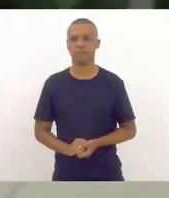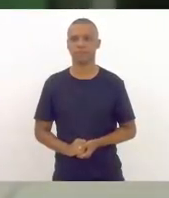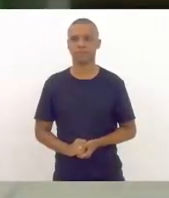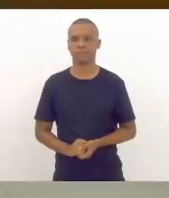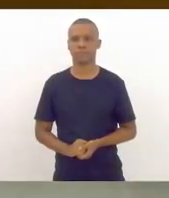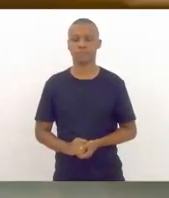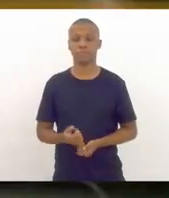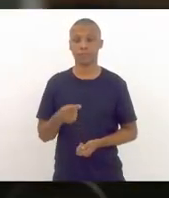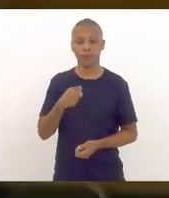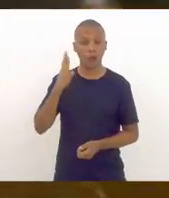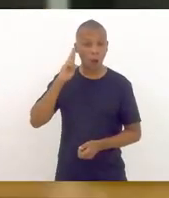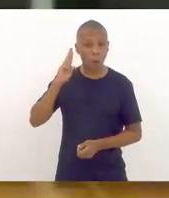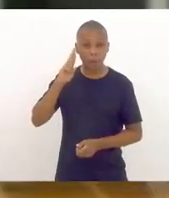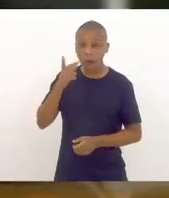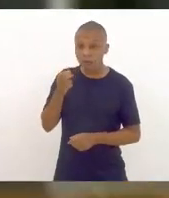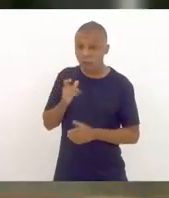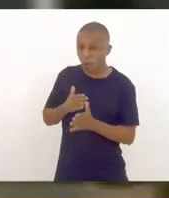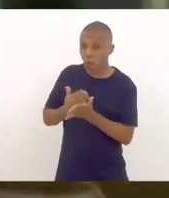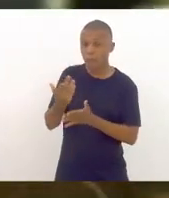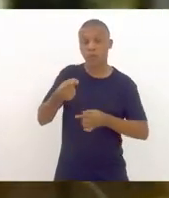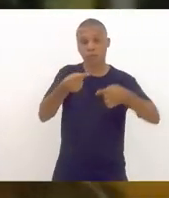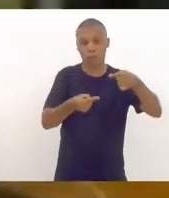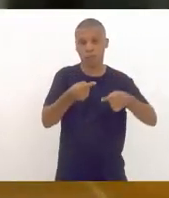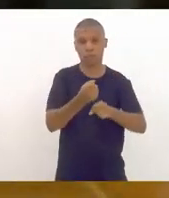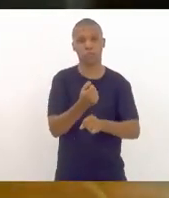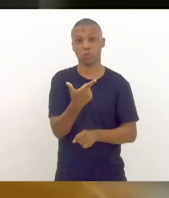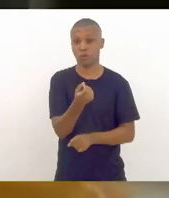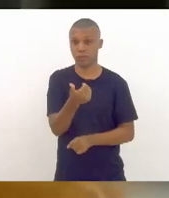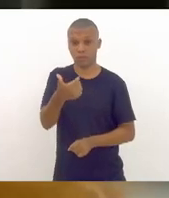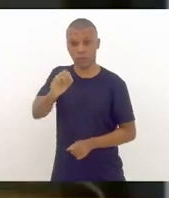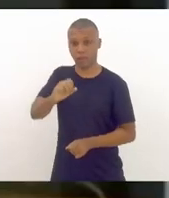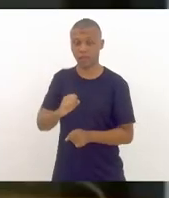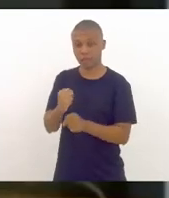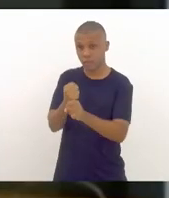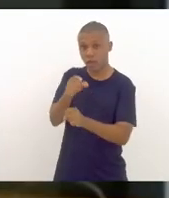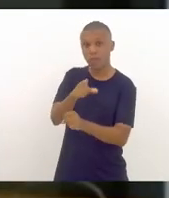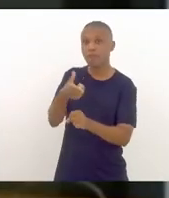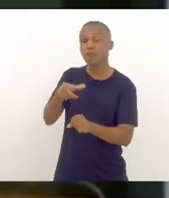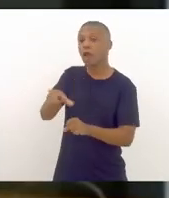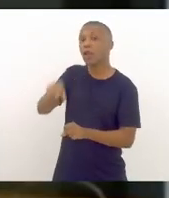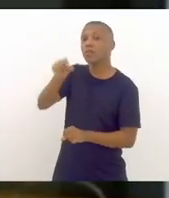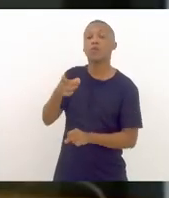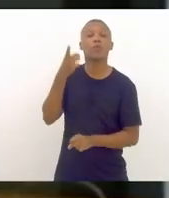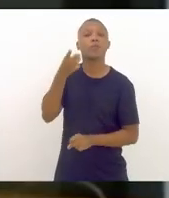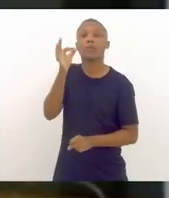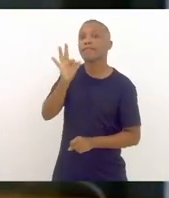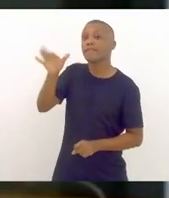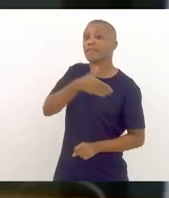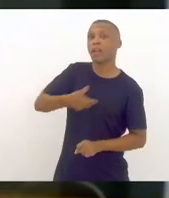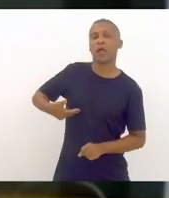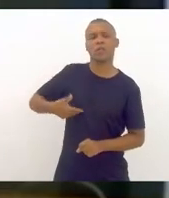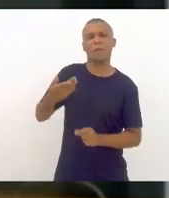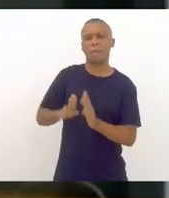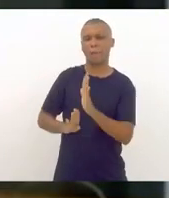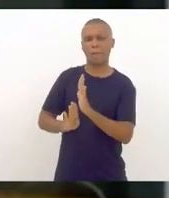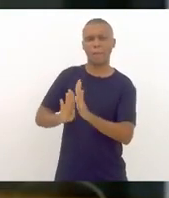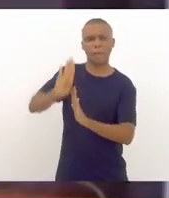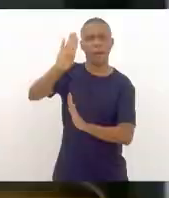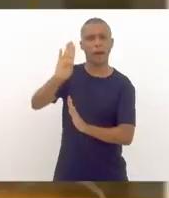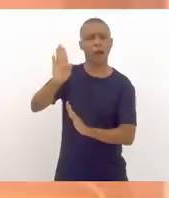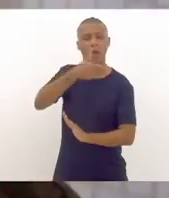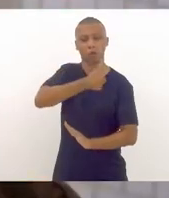Romário entrou para a política em 2010. Naquele ano, ele foi eleito um dos deputados federais mais bem votados do